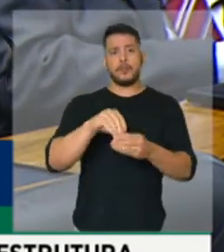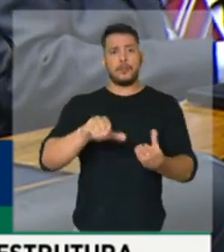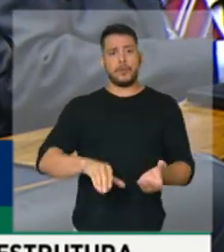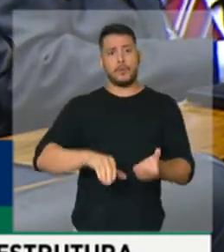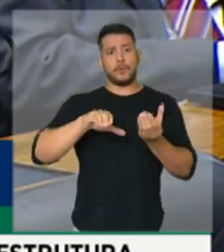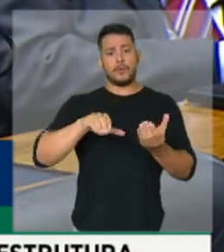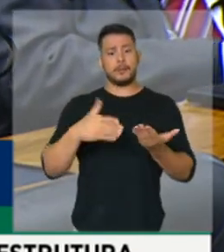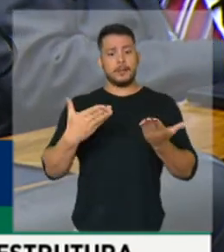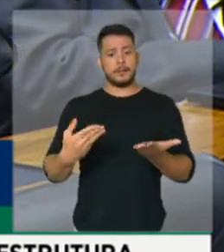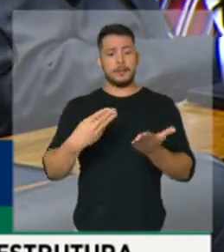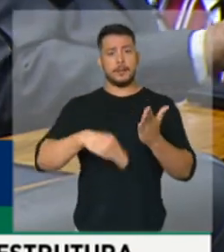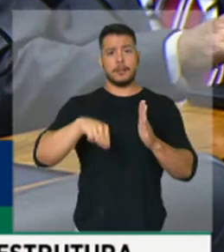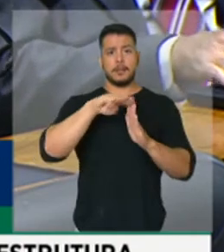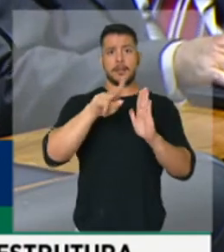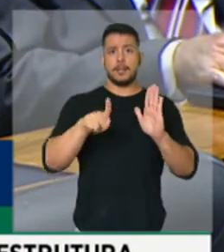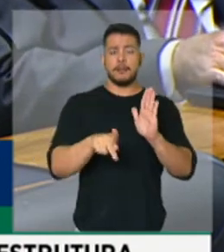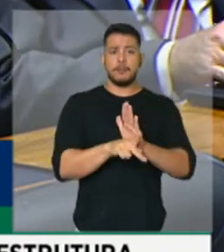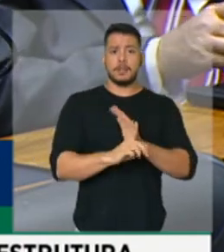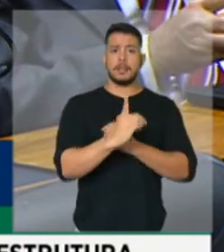MPV 1031